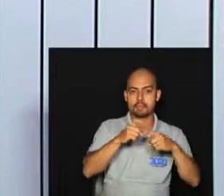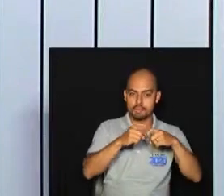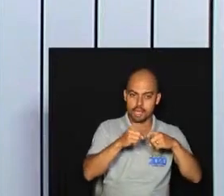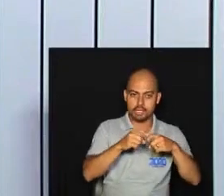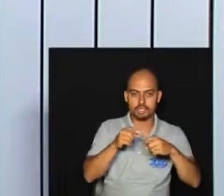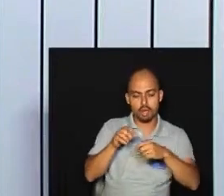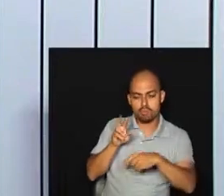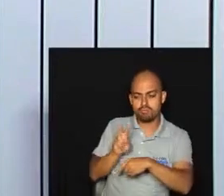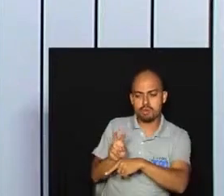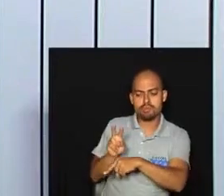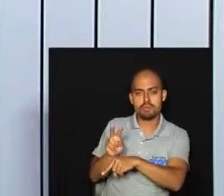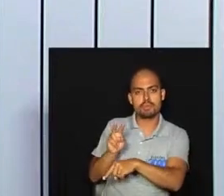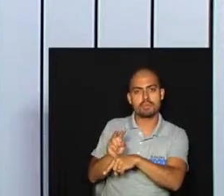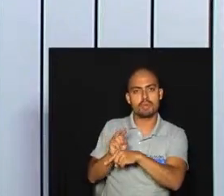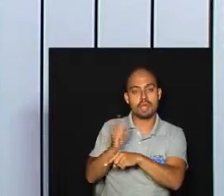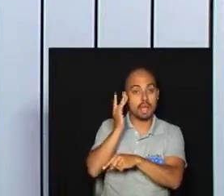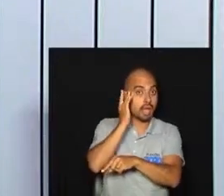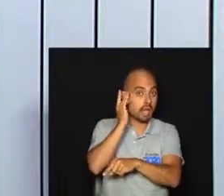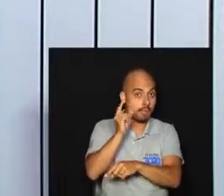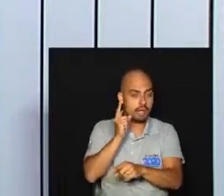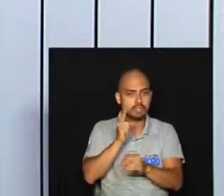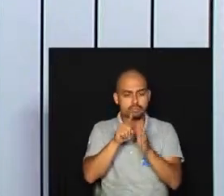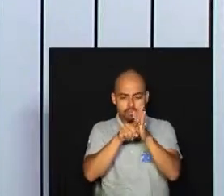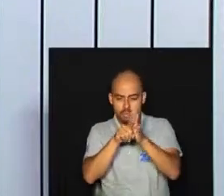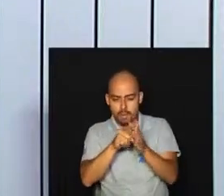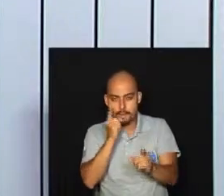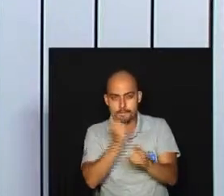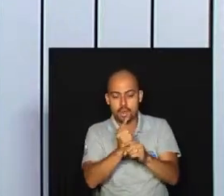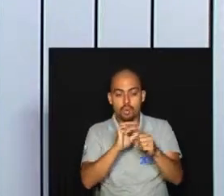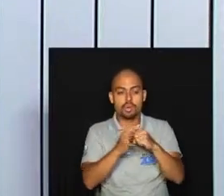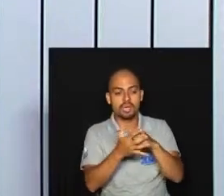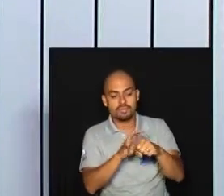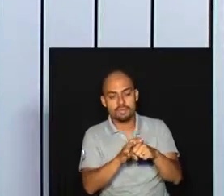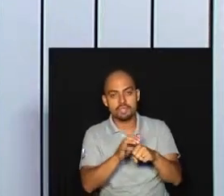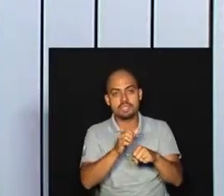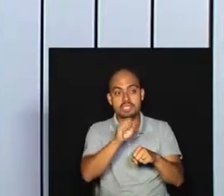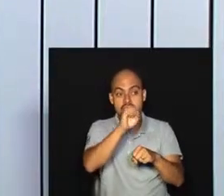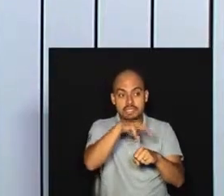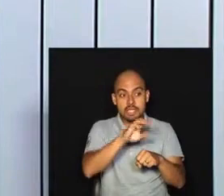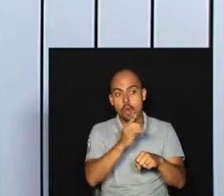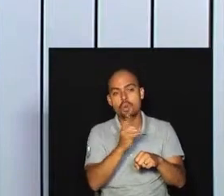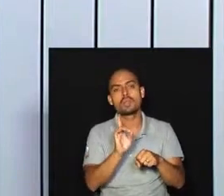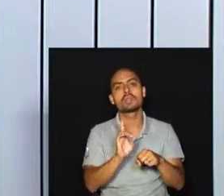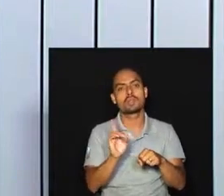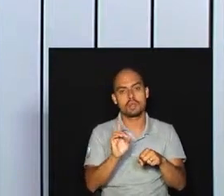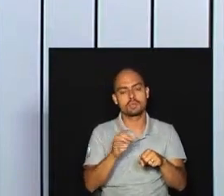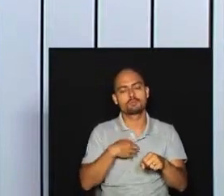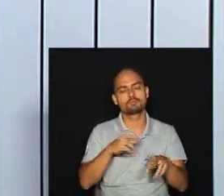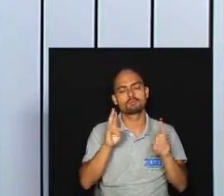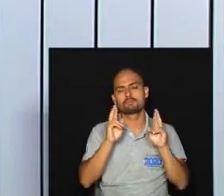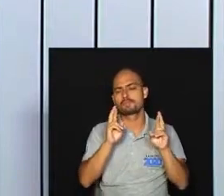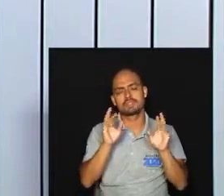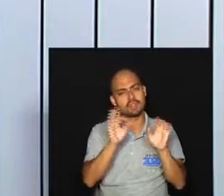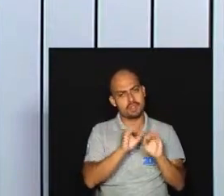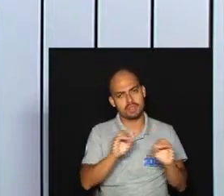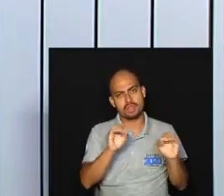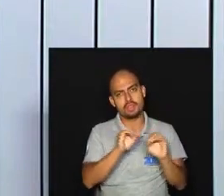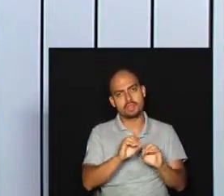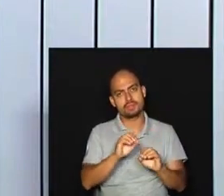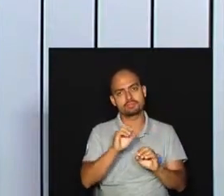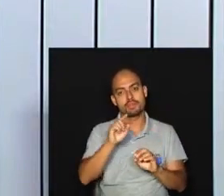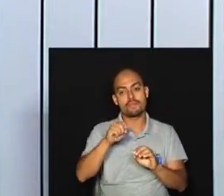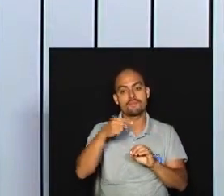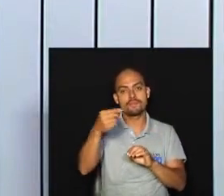submeter amanhã ao teste para a detecção da Covid-19 e a gente torce para que não seja nada grave e em breve